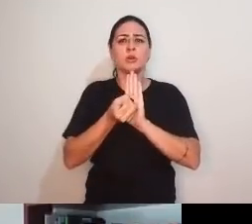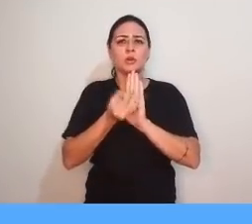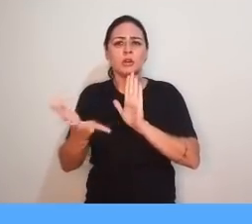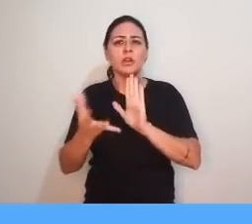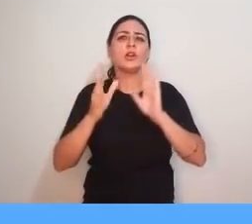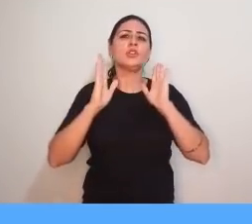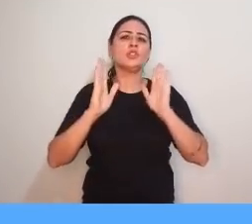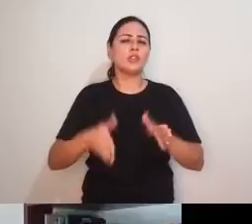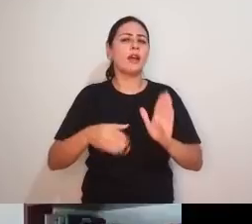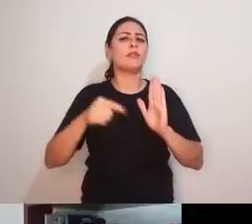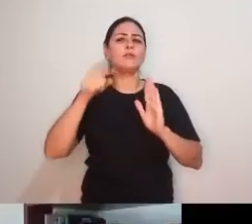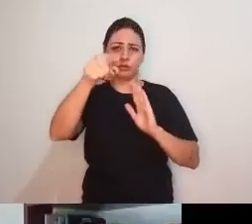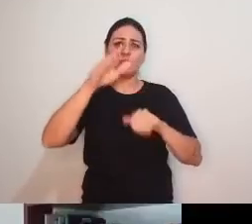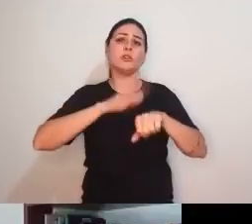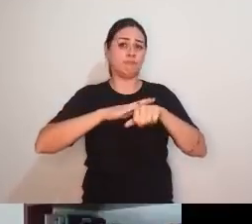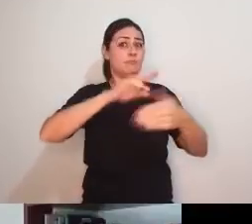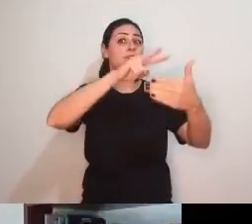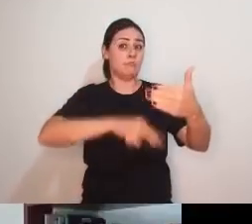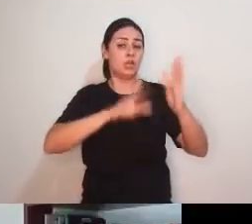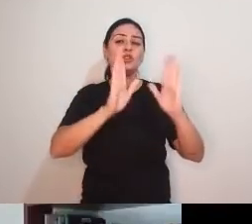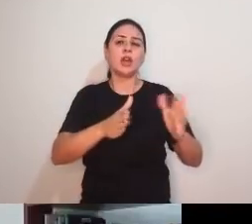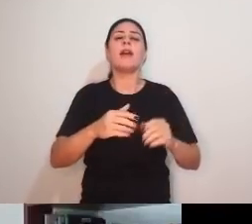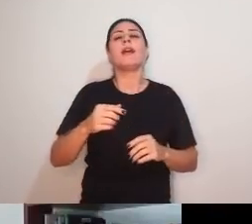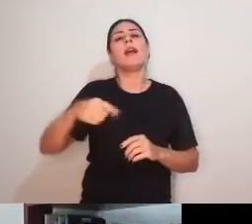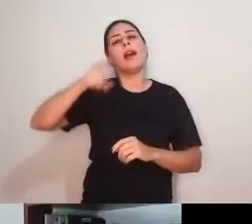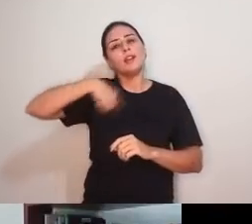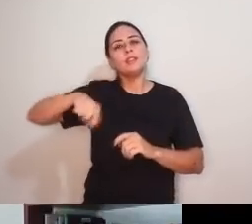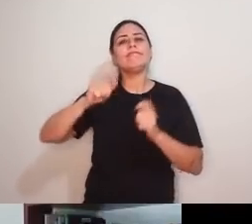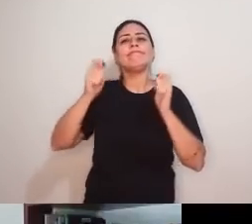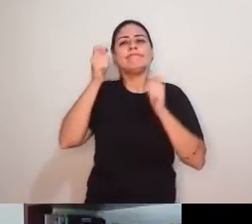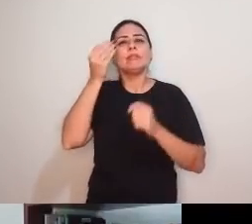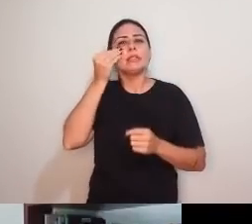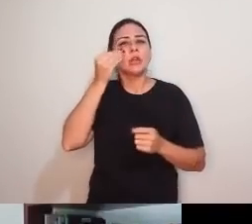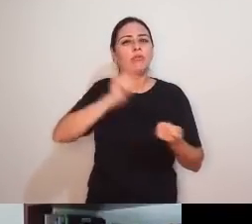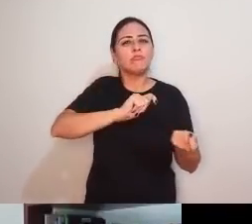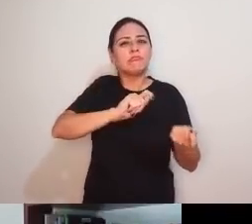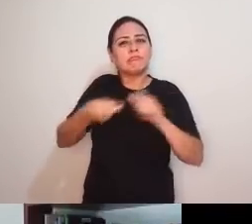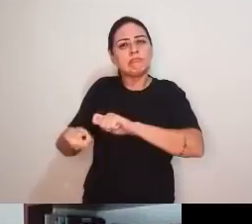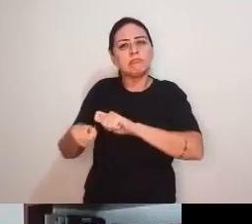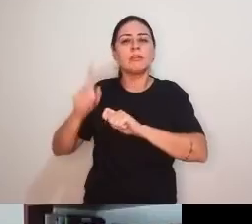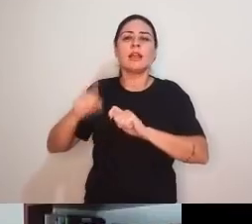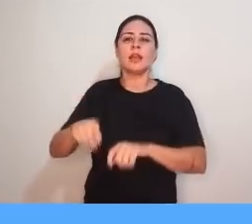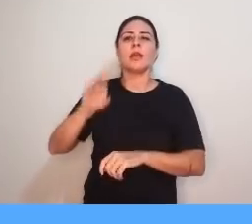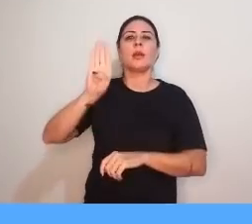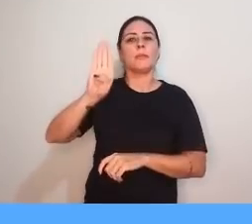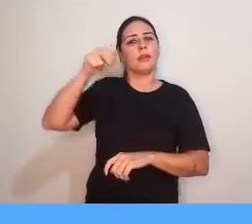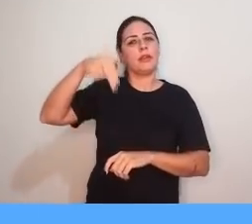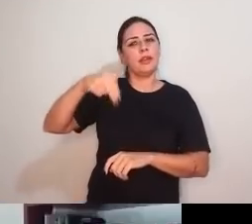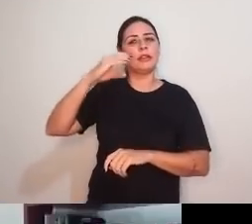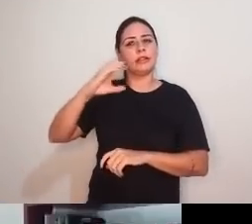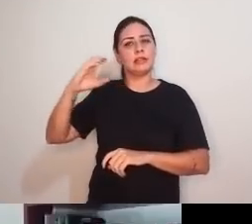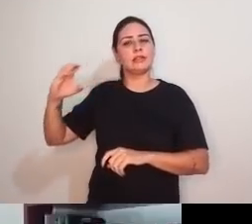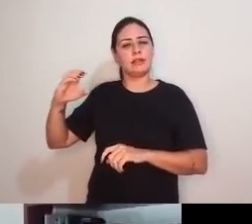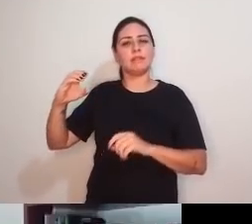A gente adequou, né, a nossa diretriz curricular à Base Nacional Comum Curricular. Okay. E essa adequação,